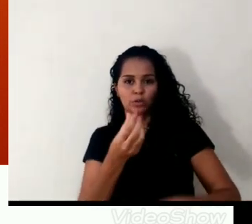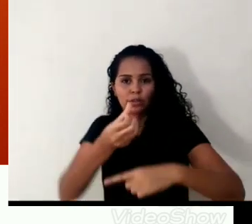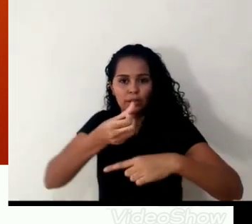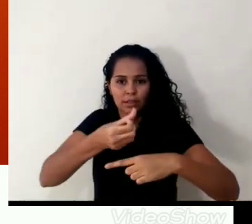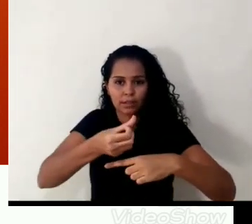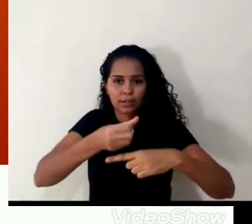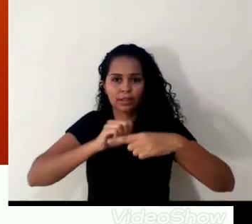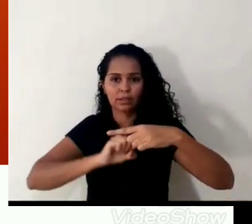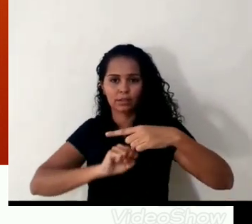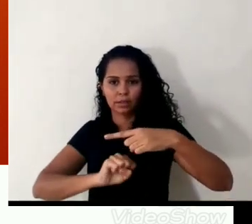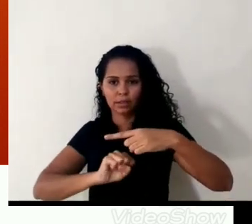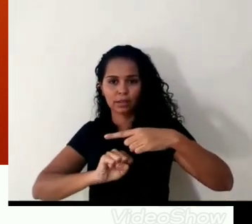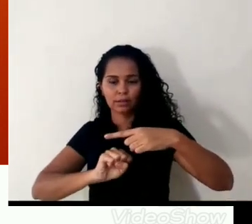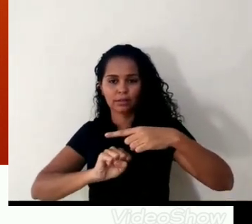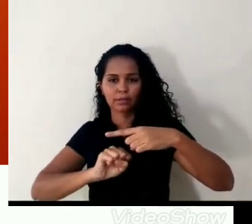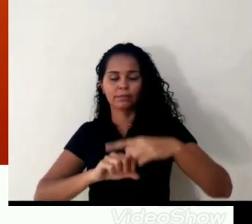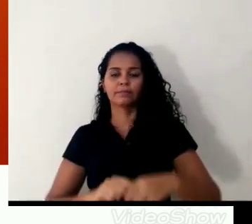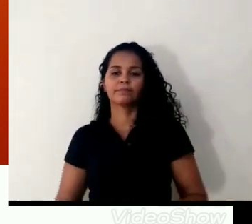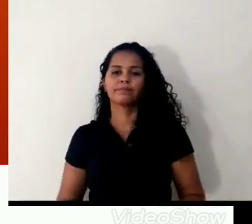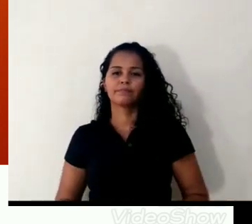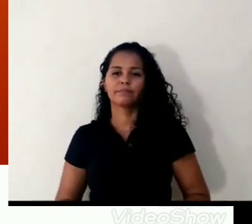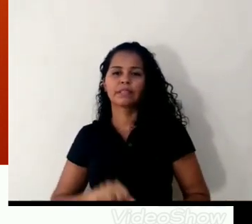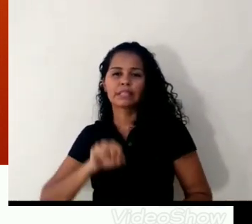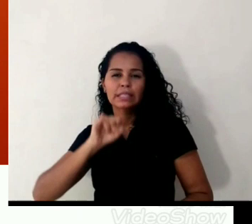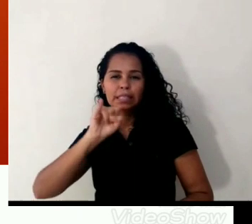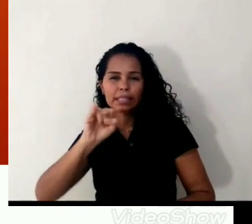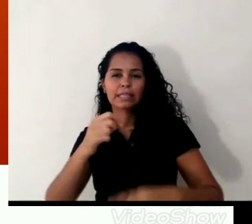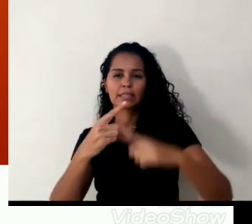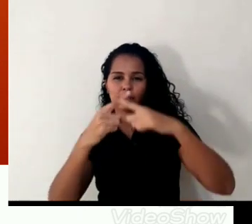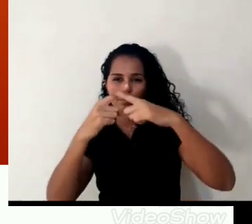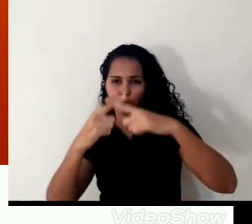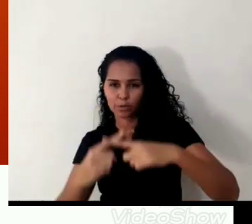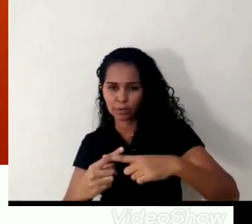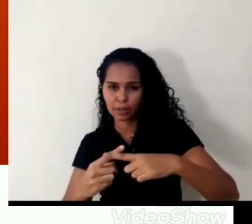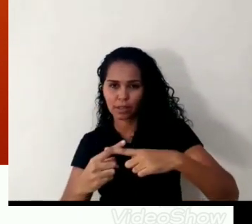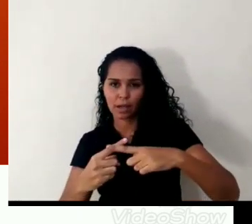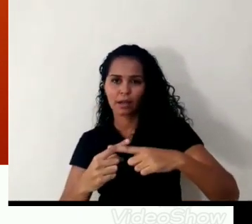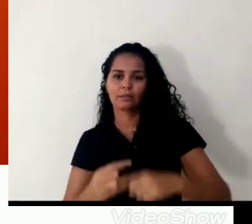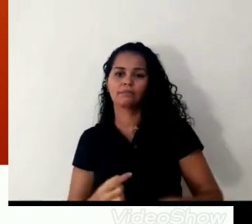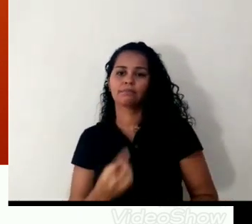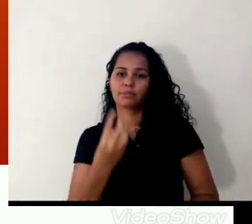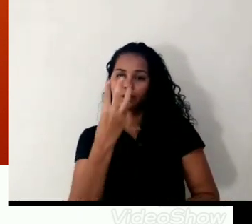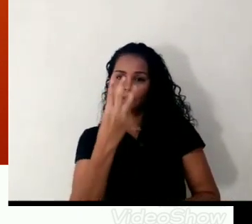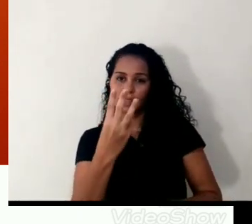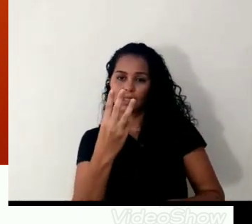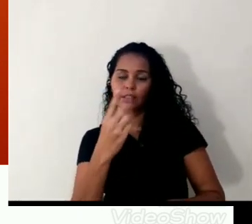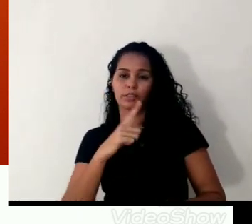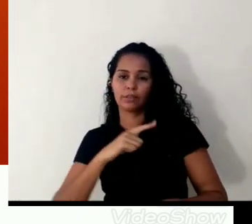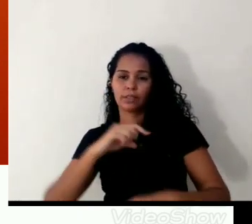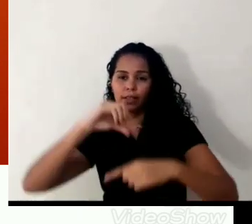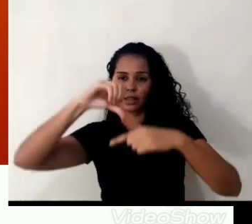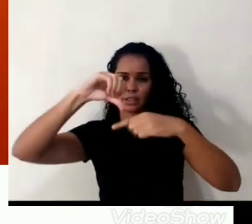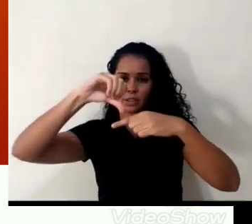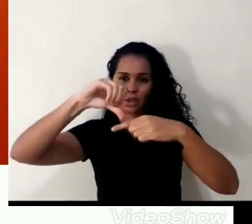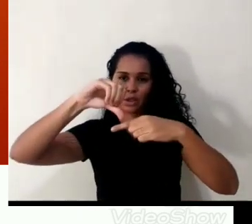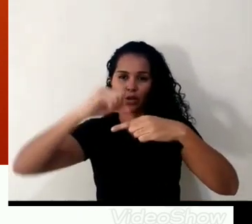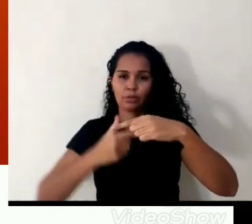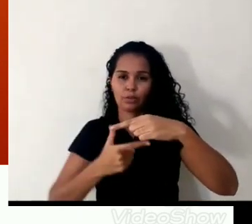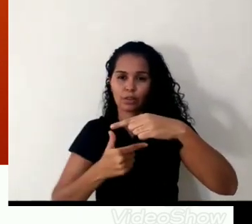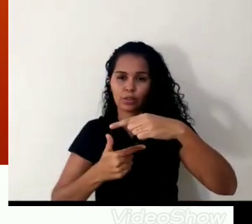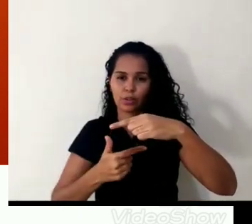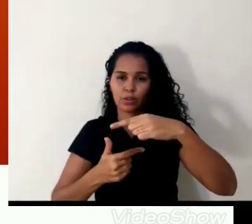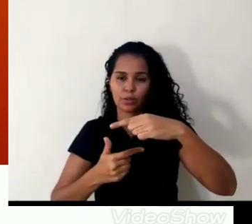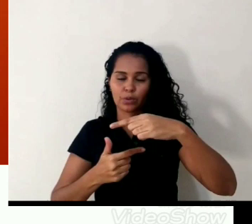por 3, você vai obter 9 dozeavos, que é uma fração equivalente a 3 quartos. E a mesma coisa se você multiplicar